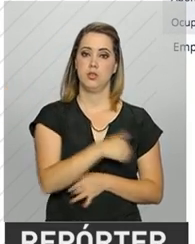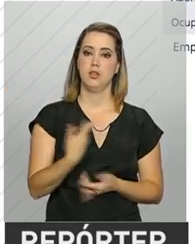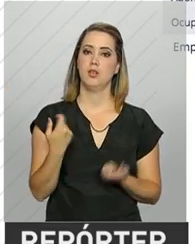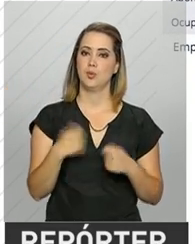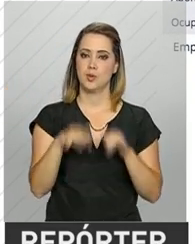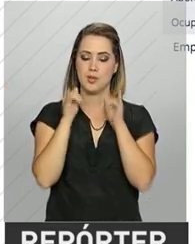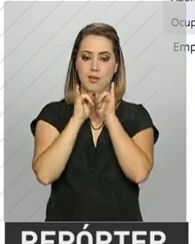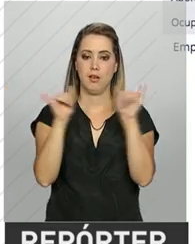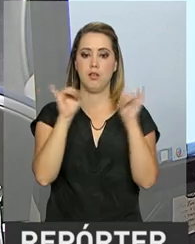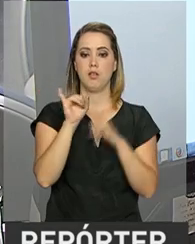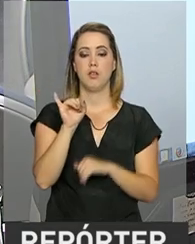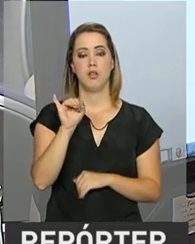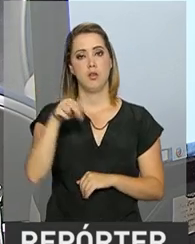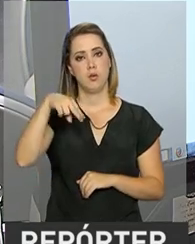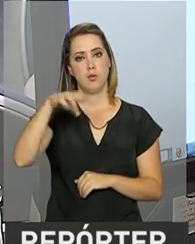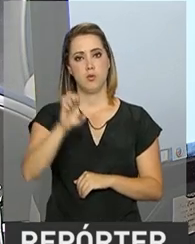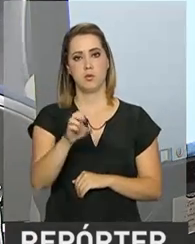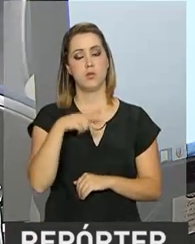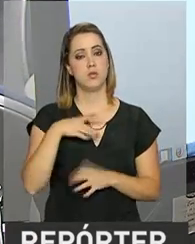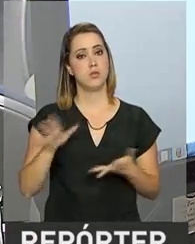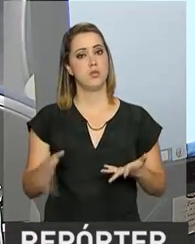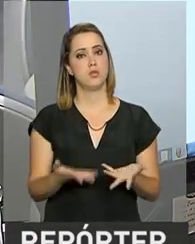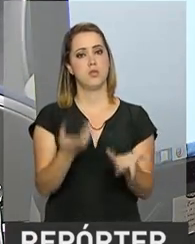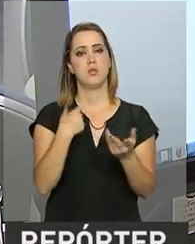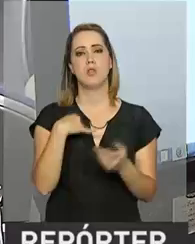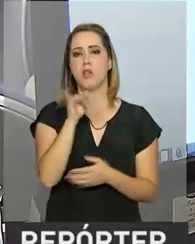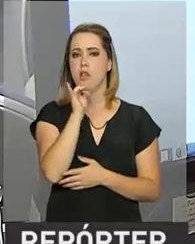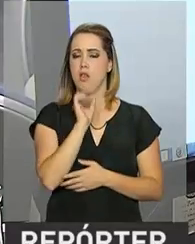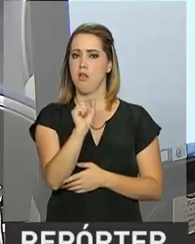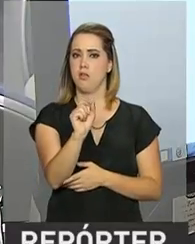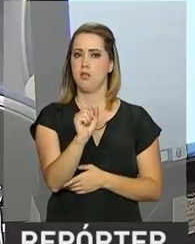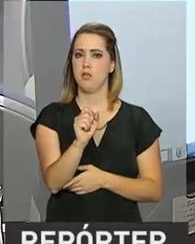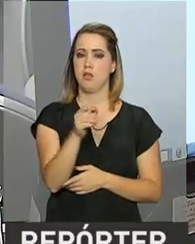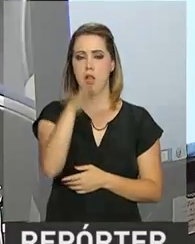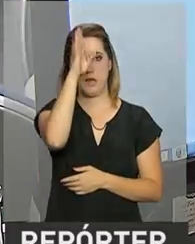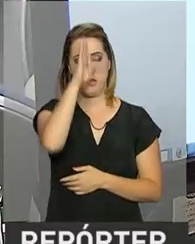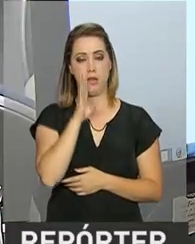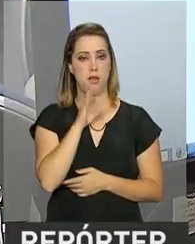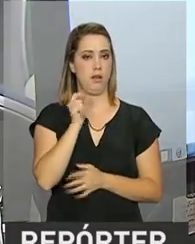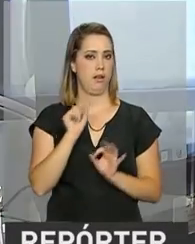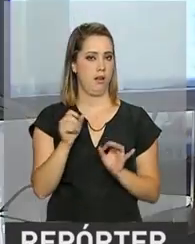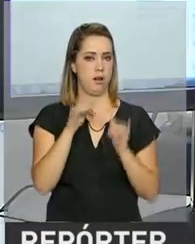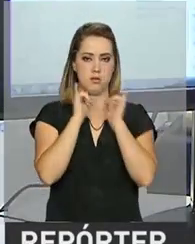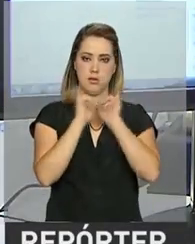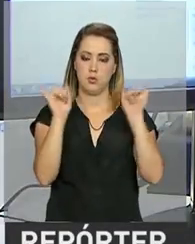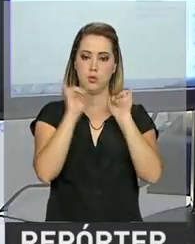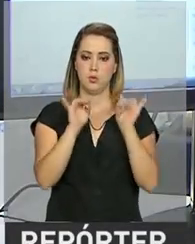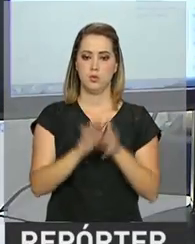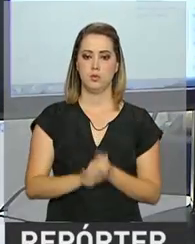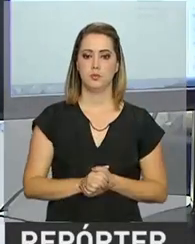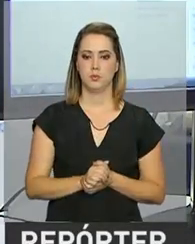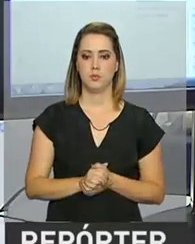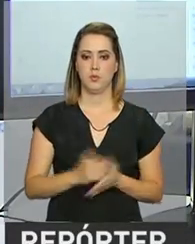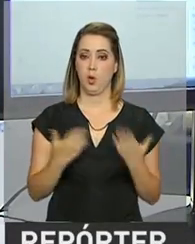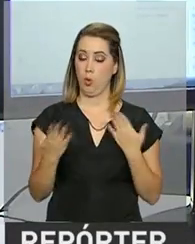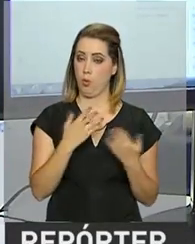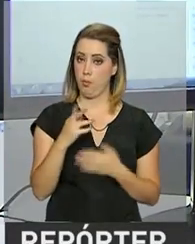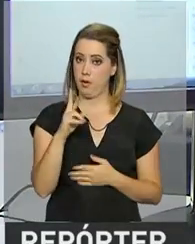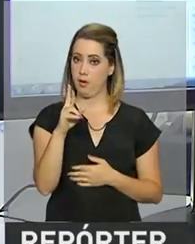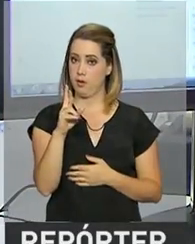portal, o Sine oferece alguns incentivos, como, por exemplo, a gratuidade do serviço. Como se fosse um RH